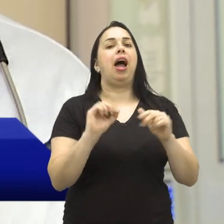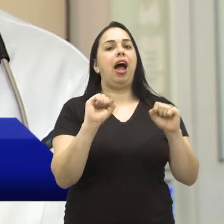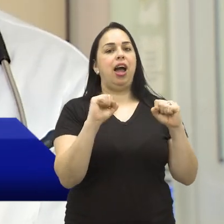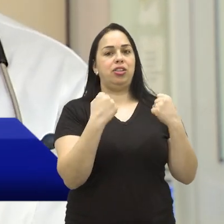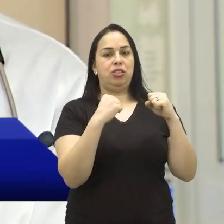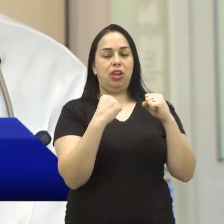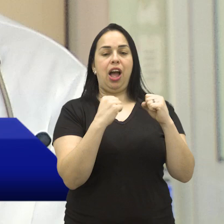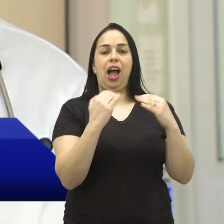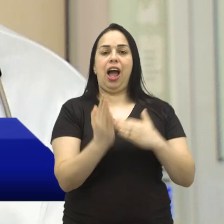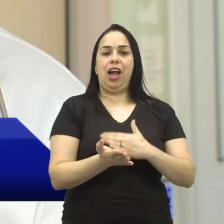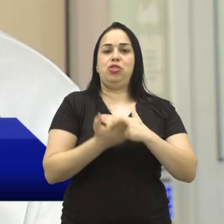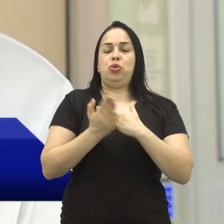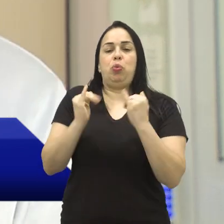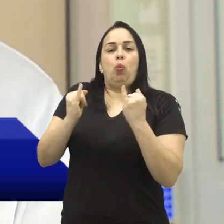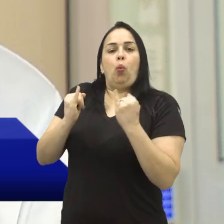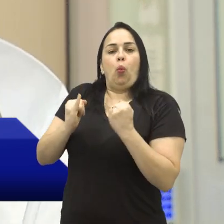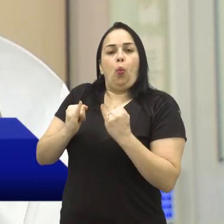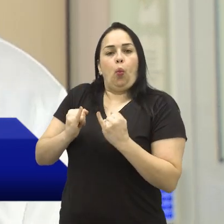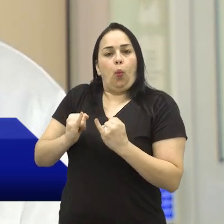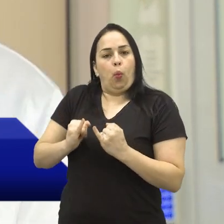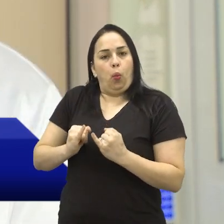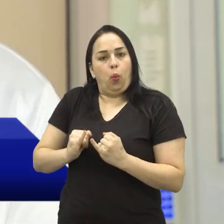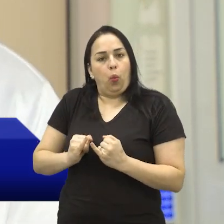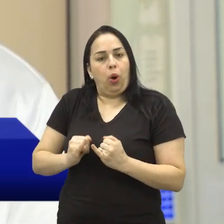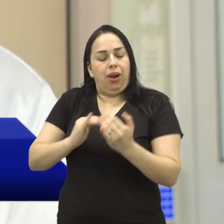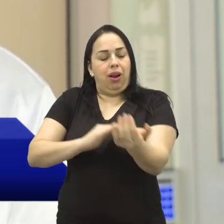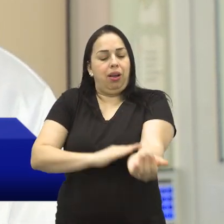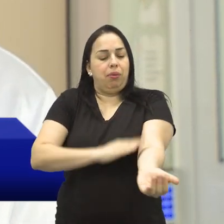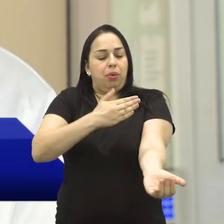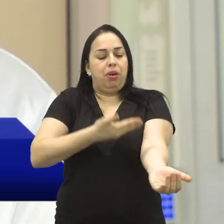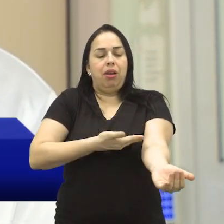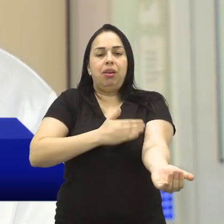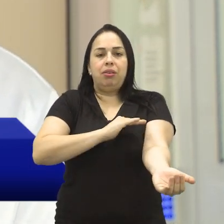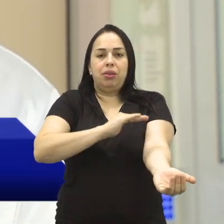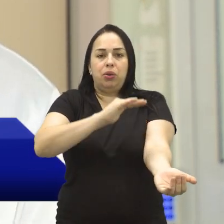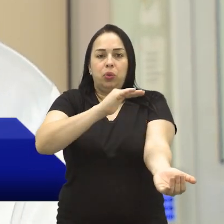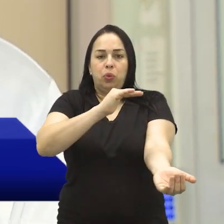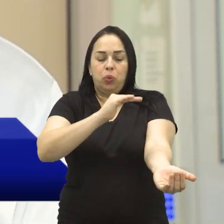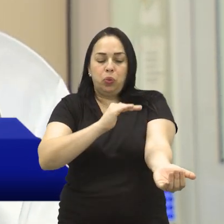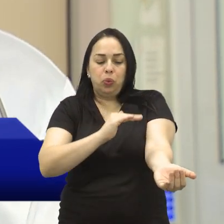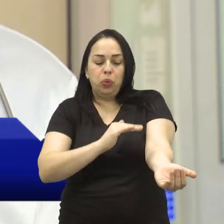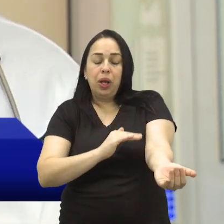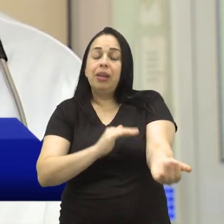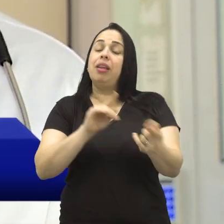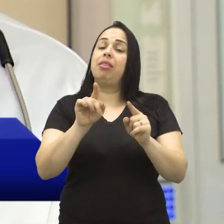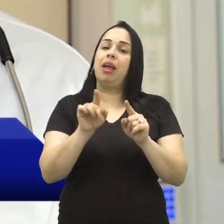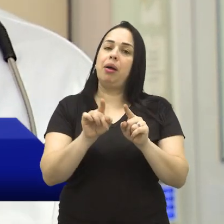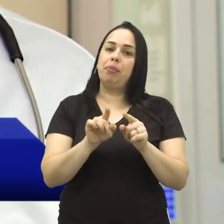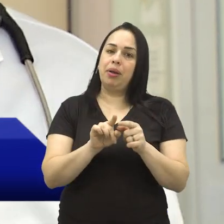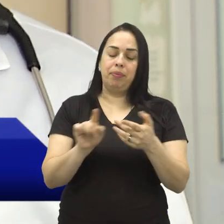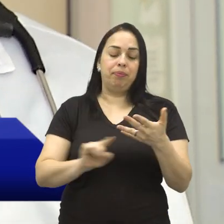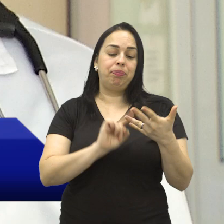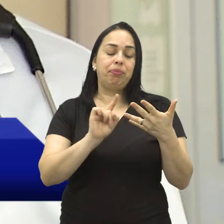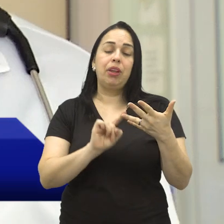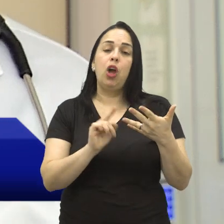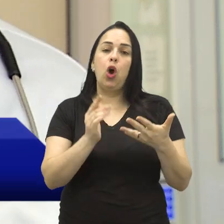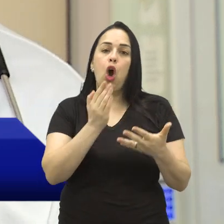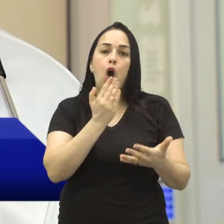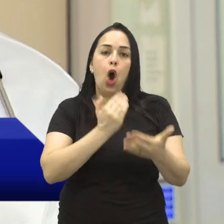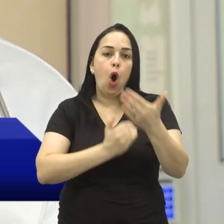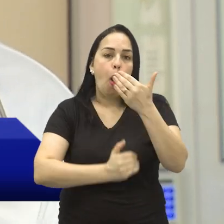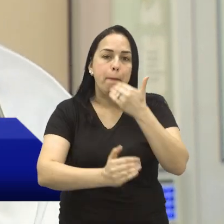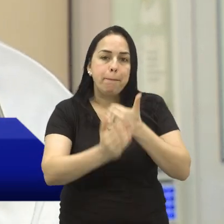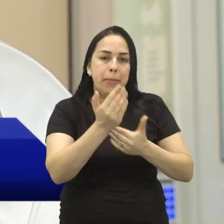também. À medida que você perde peso, você também ajuda no controle antihipertensivo. Além disso, diminuir o consumo